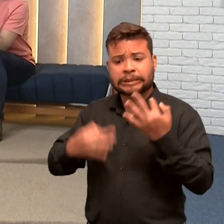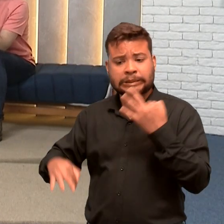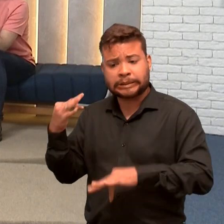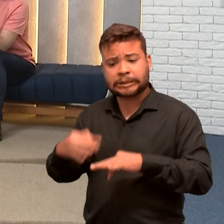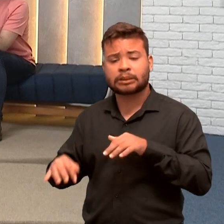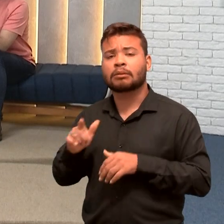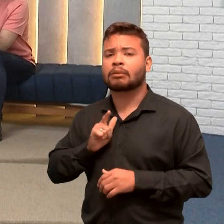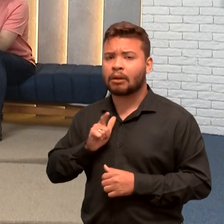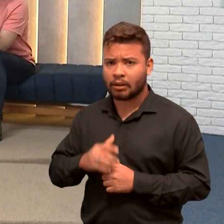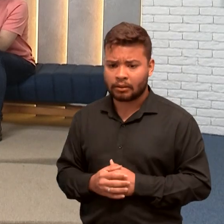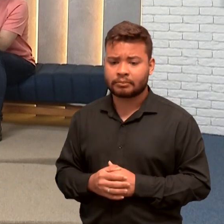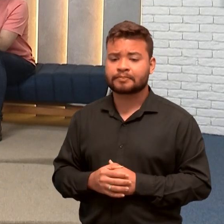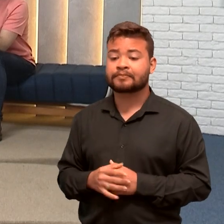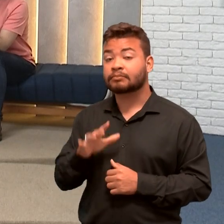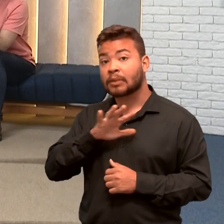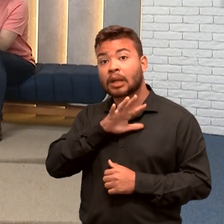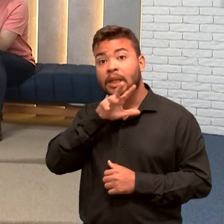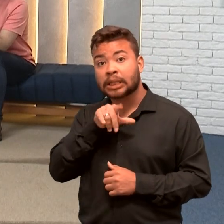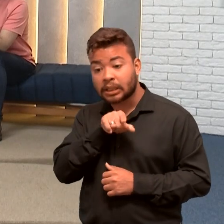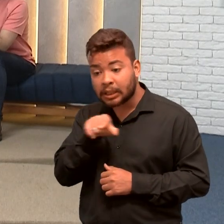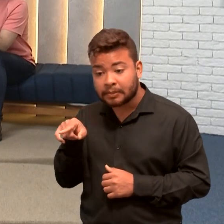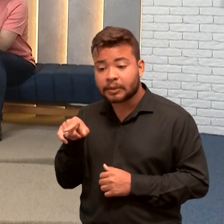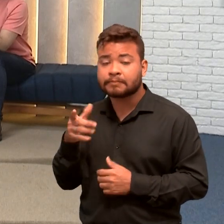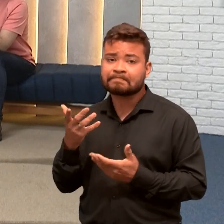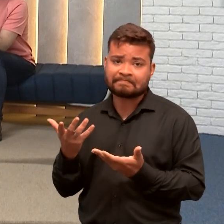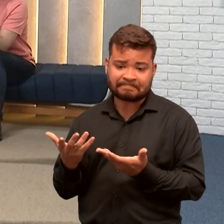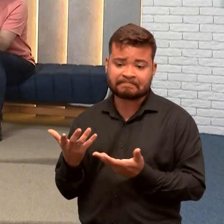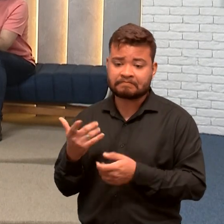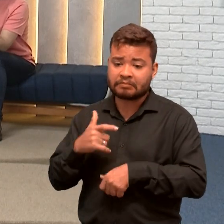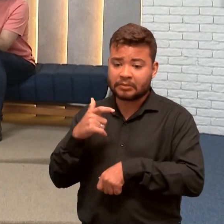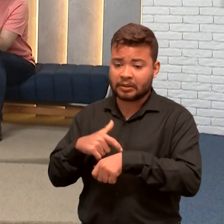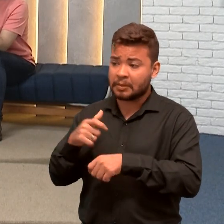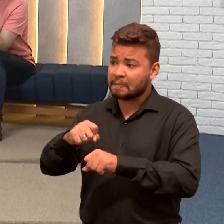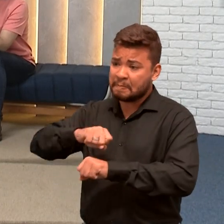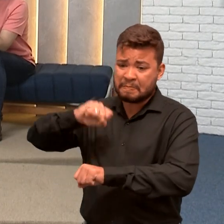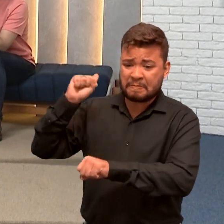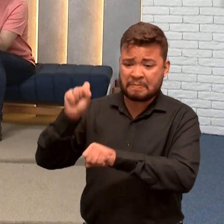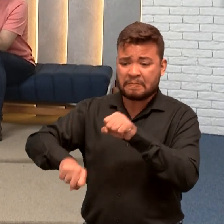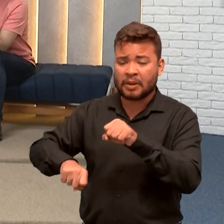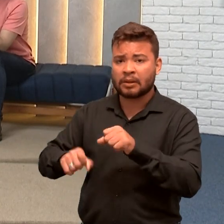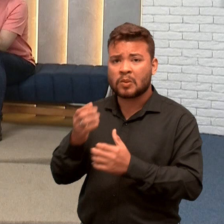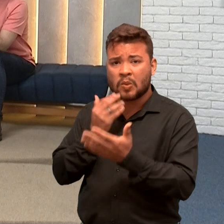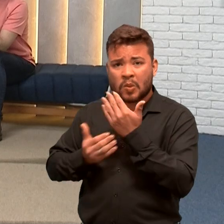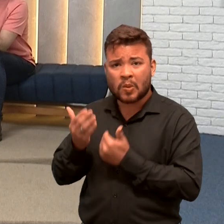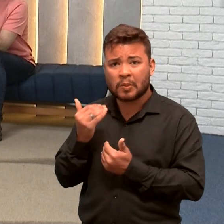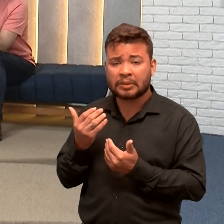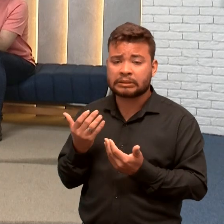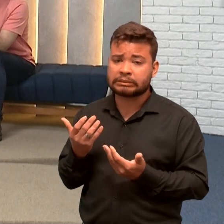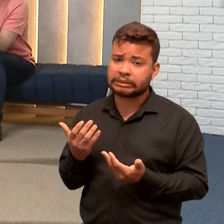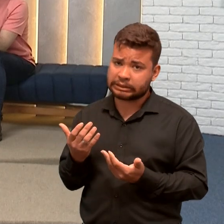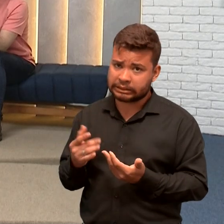né? Um animal, no momento que você mata ele, ainda que seja para o consumo,